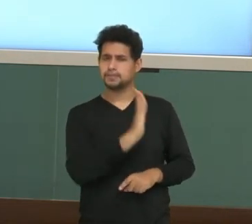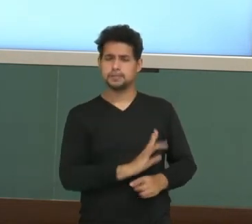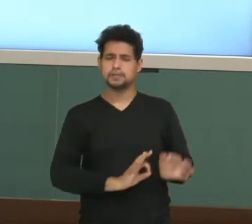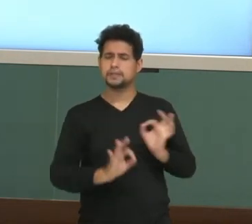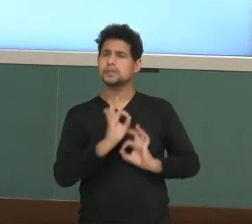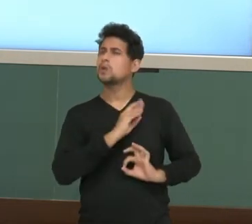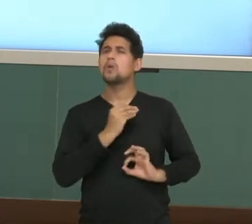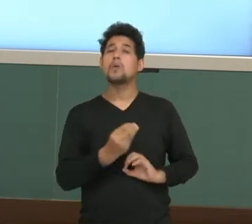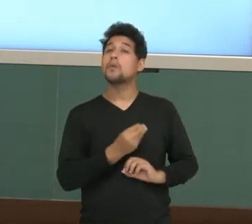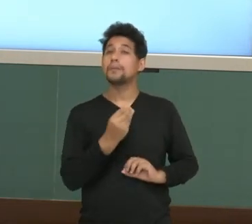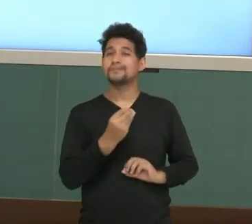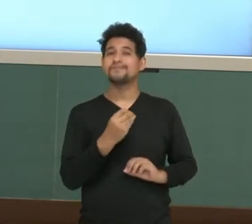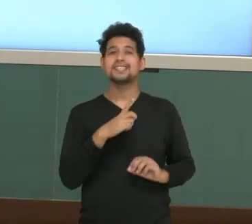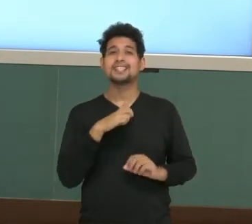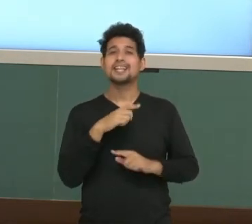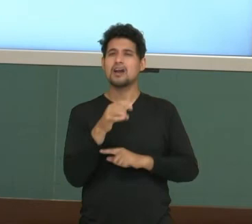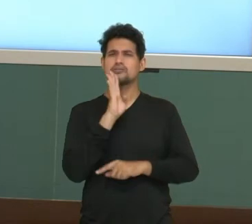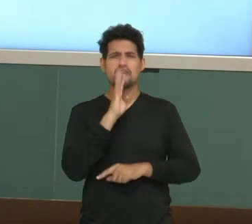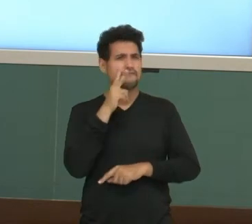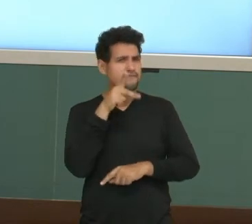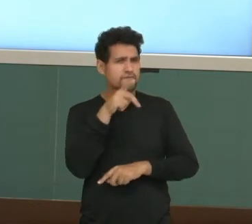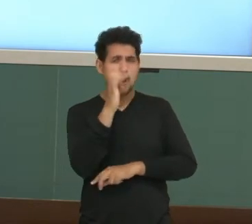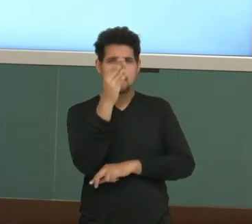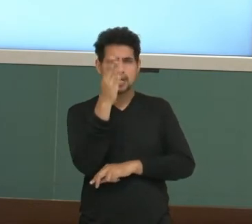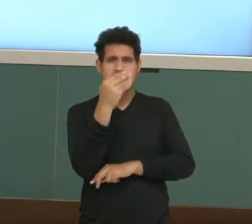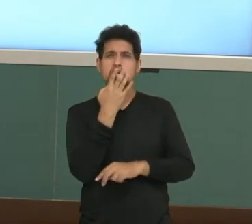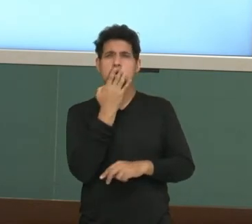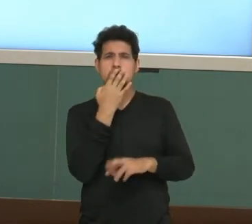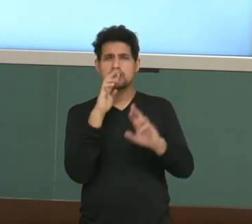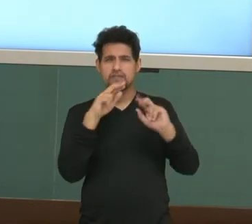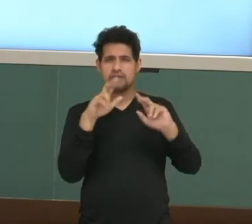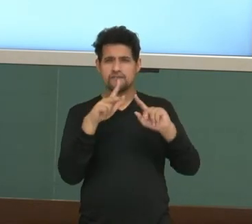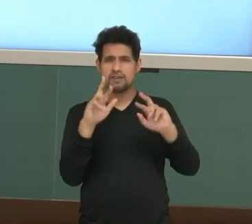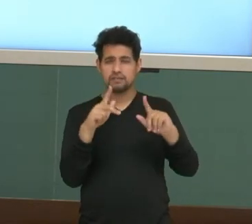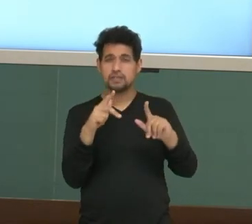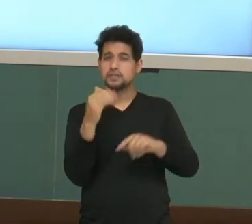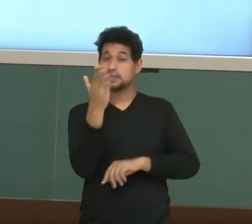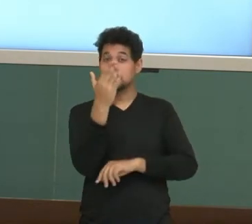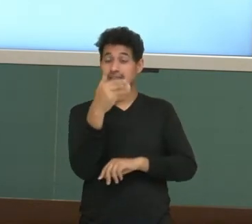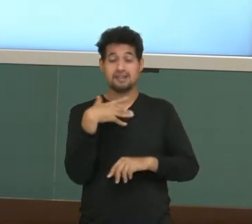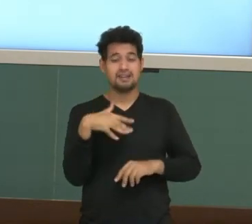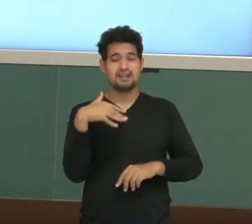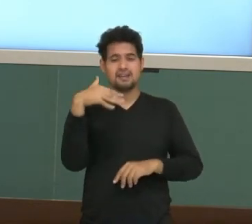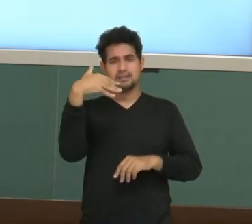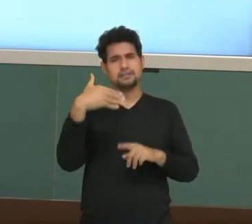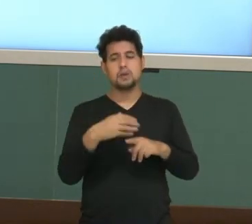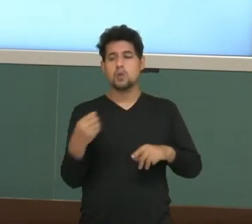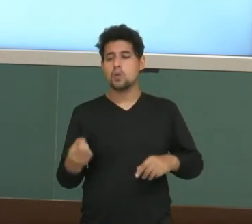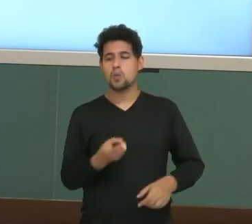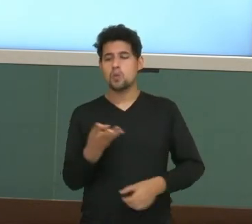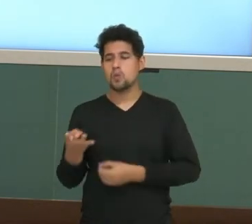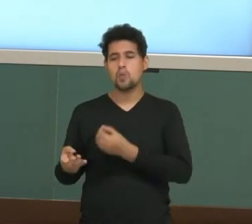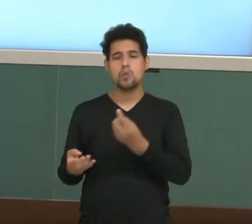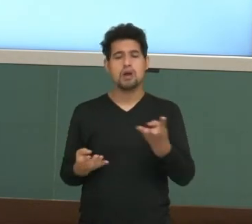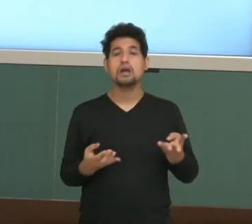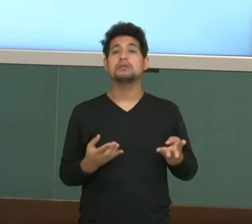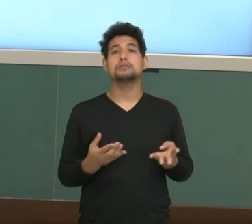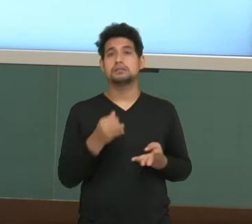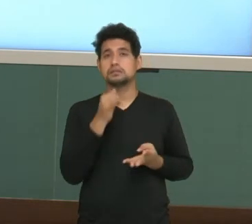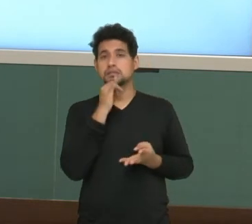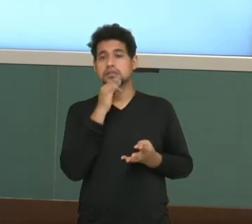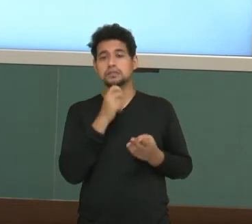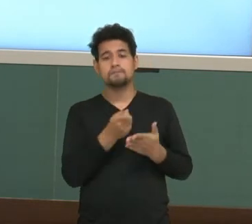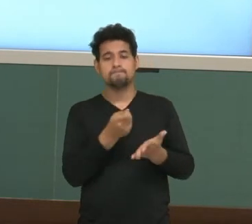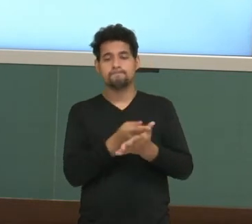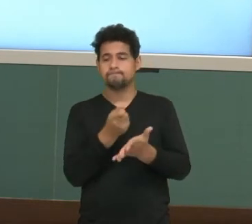nas bandeiras tarifárias, que de acordo com a variação das bandeiras tarifárias é a quantidade de outras